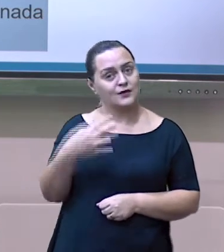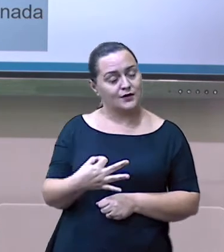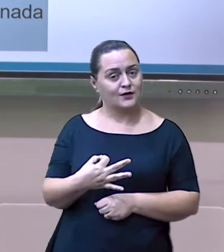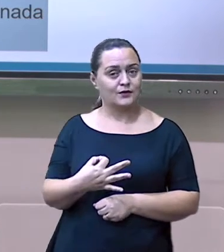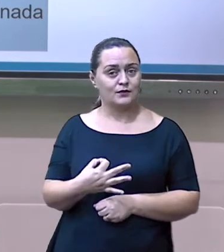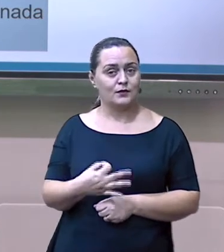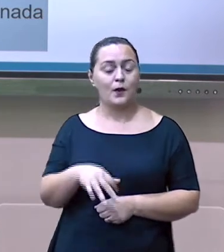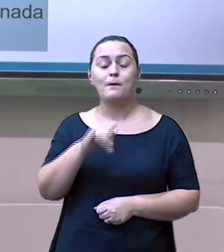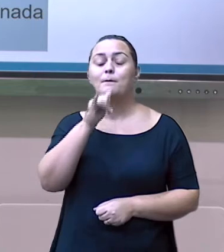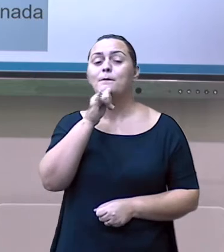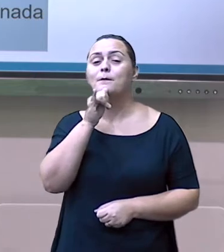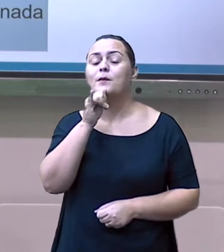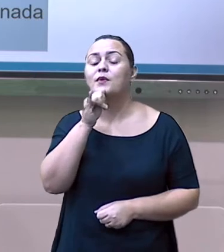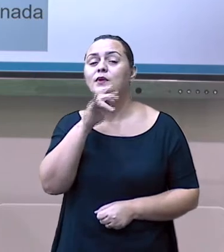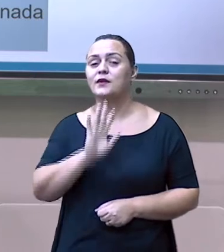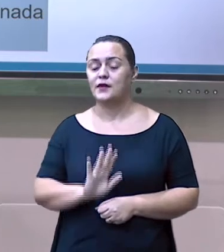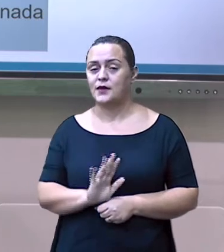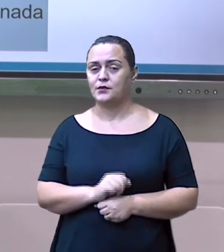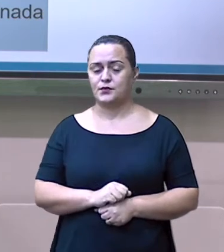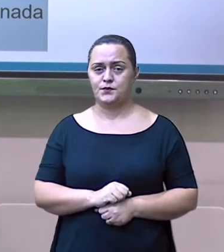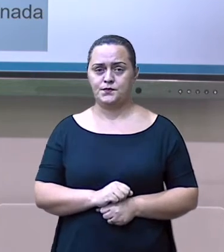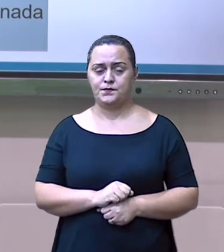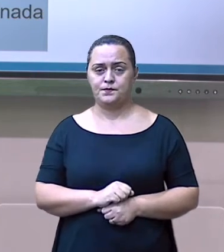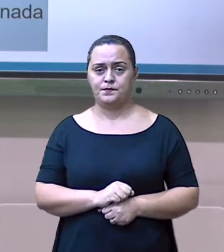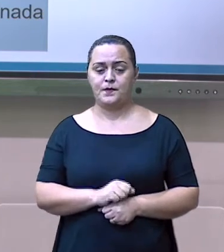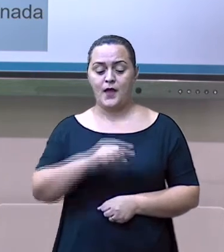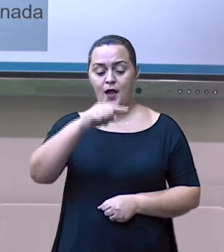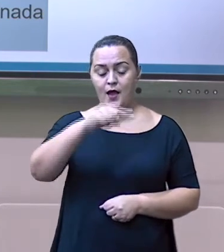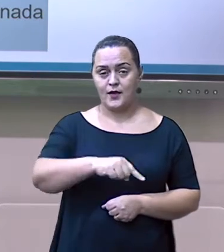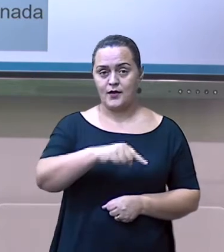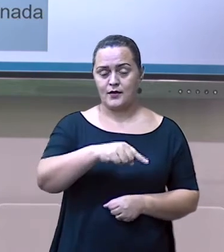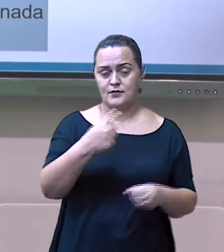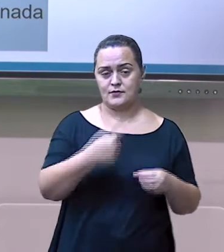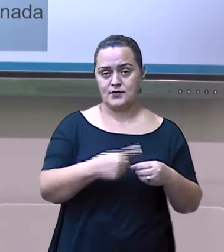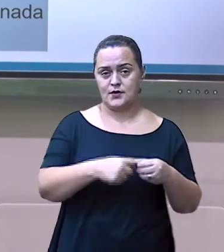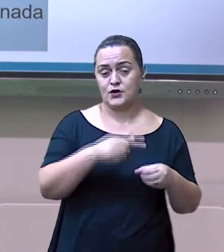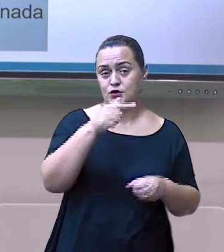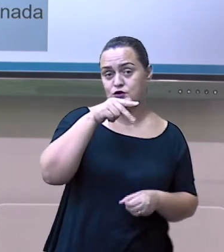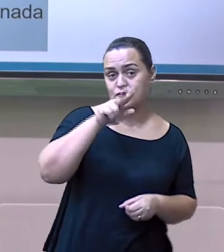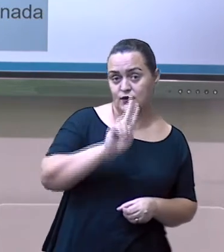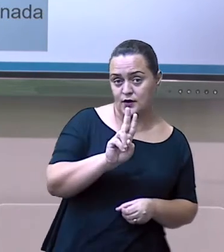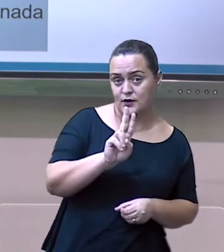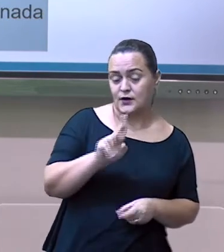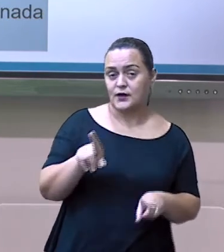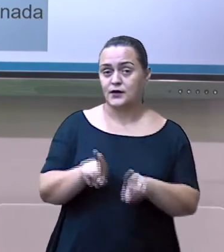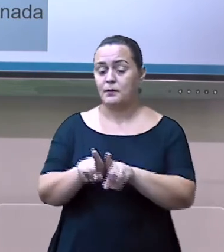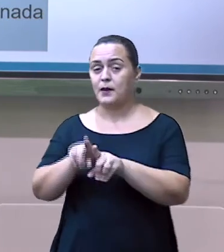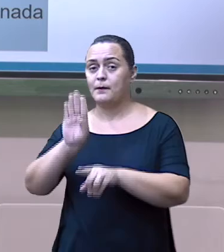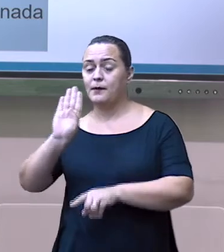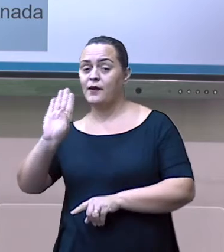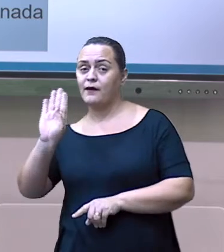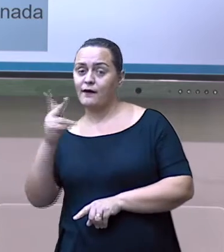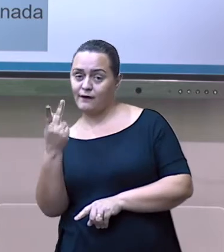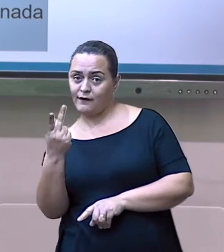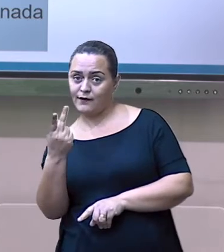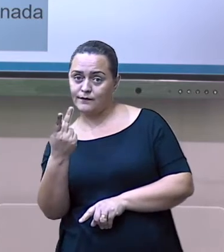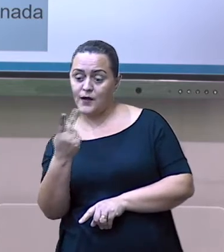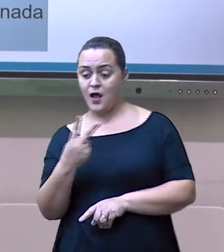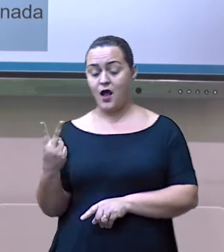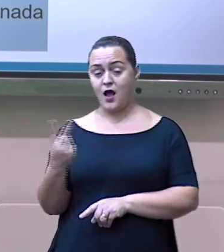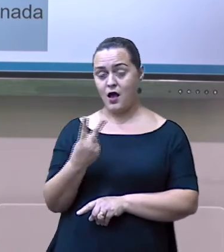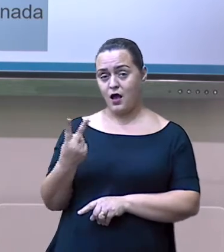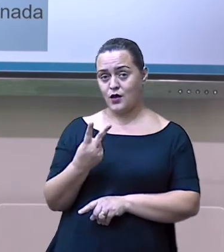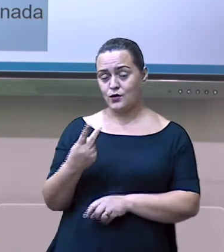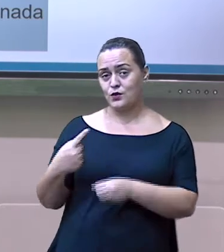usar Valadares e BH. As duas cidades estão na mesma zona